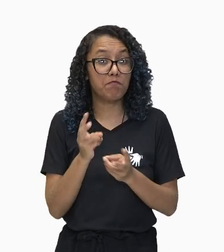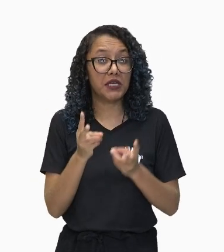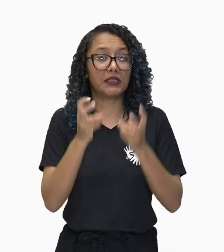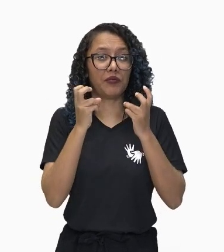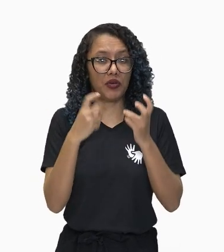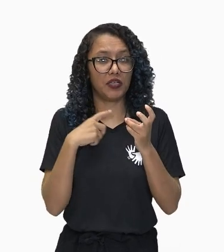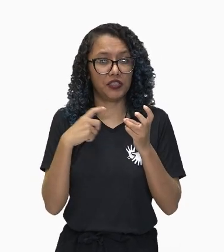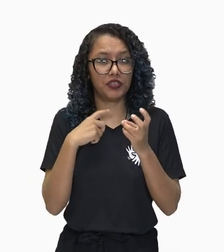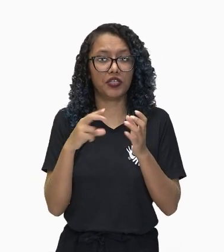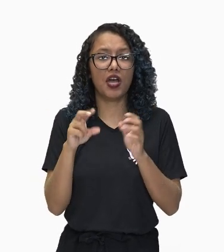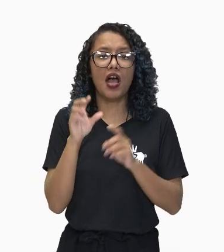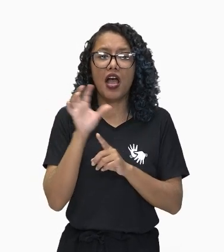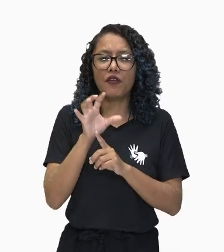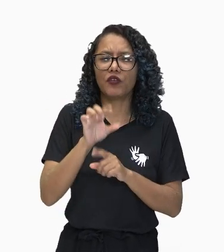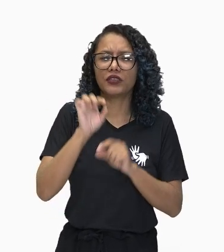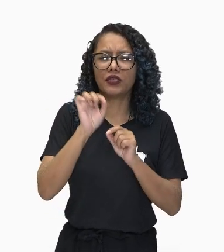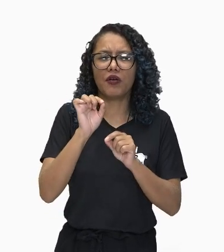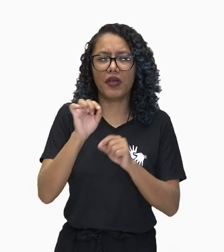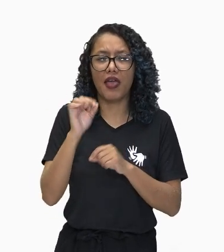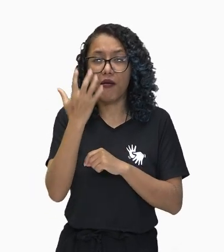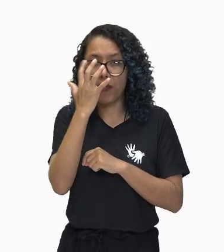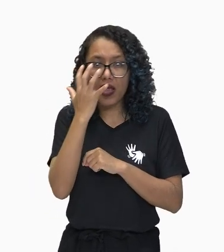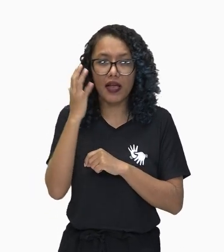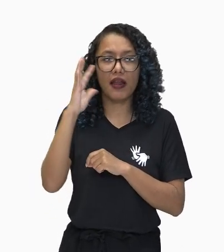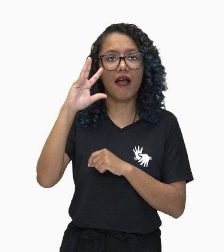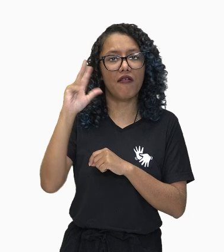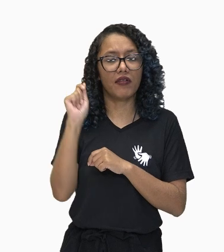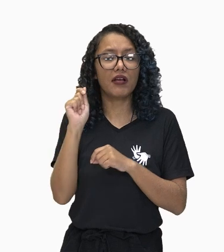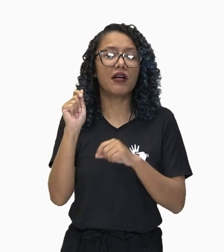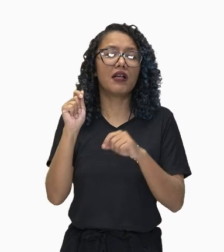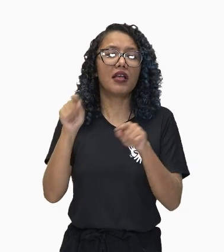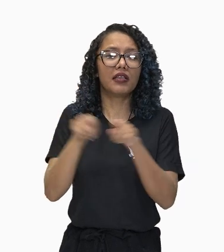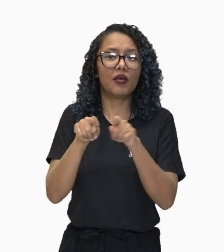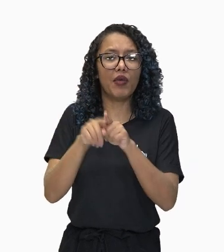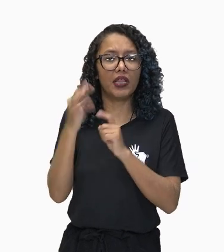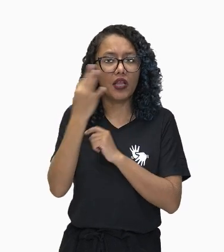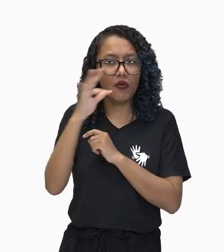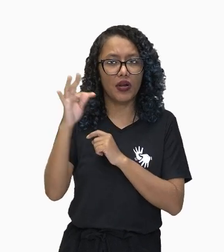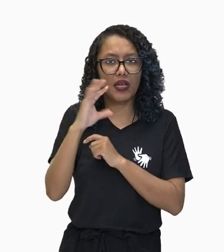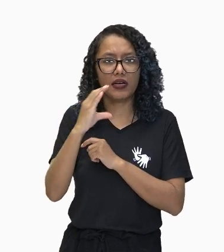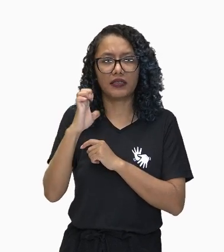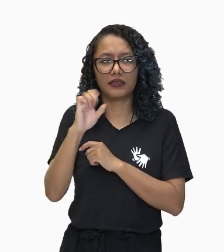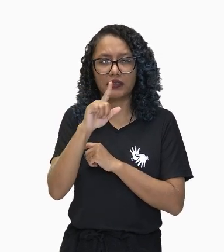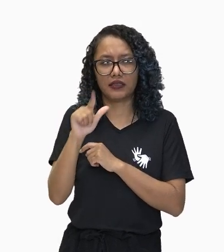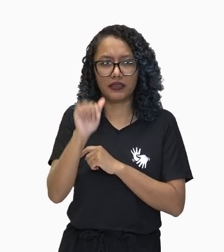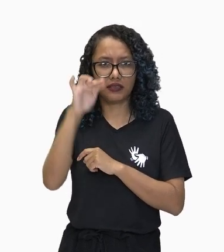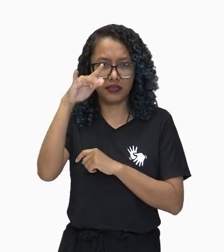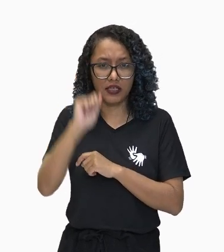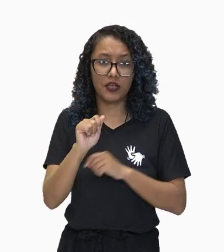africanas e da teoria de Cézanne, que tratava as formas da natureza com as